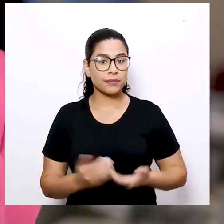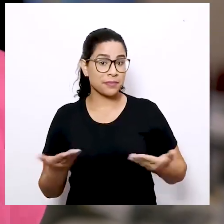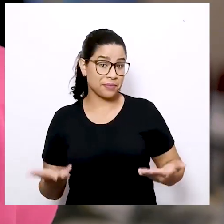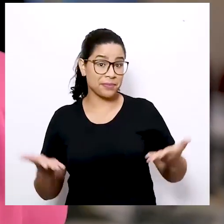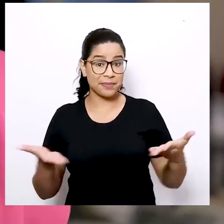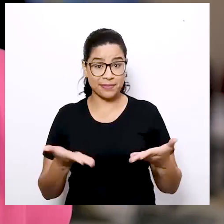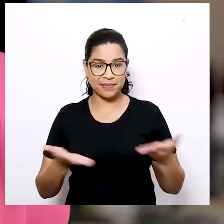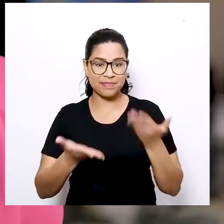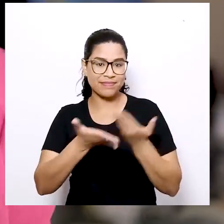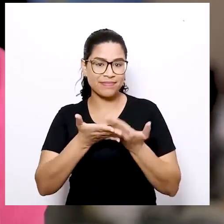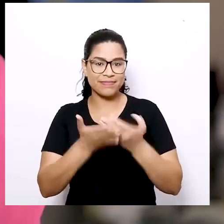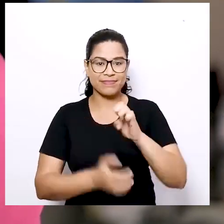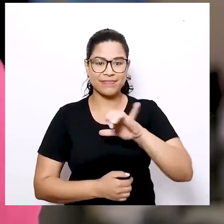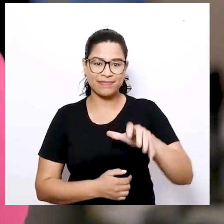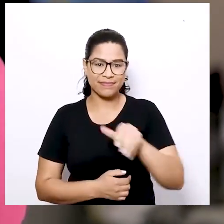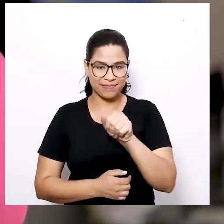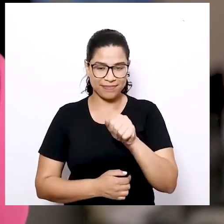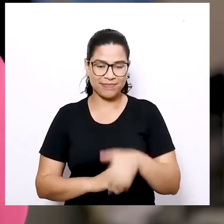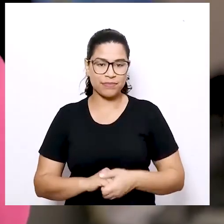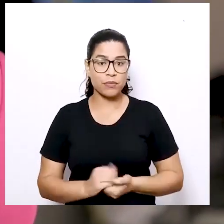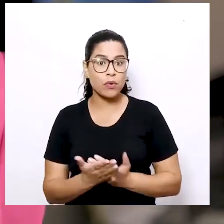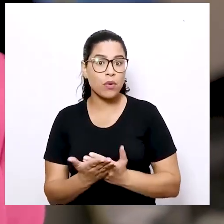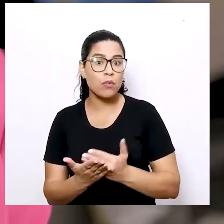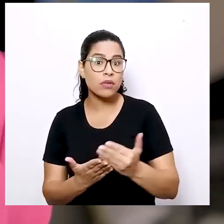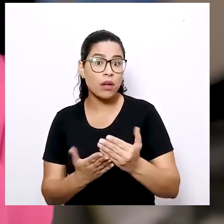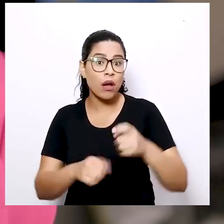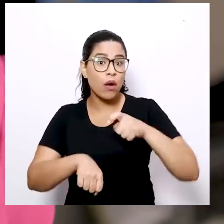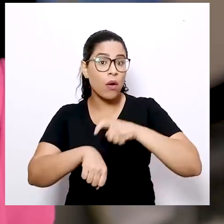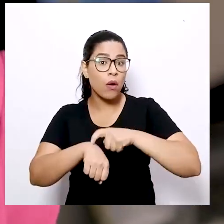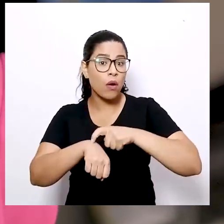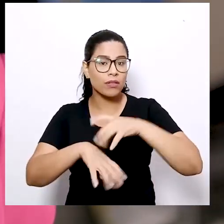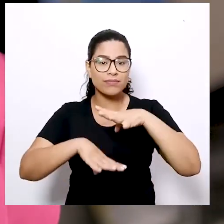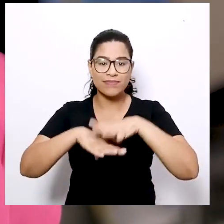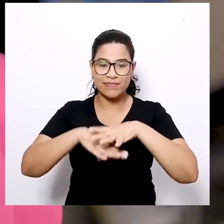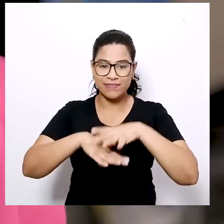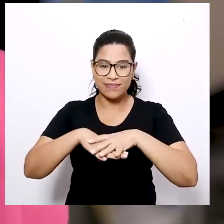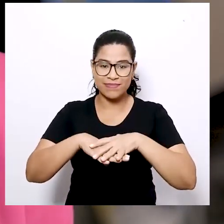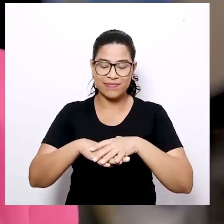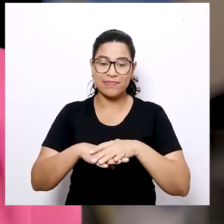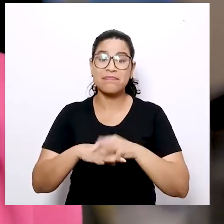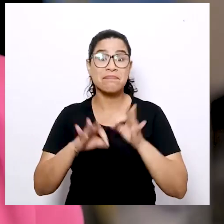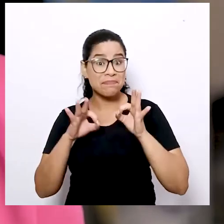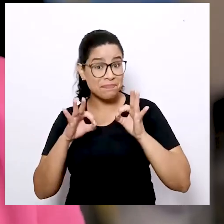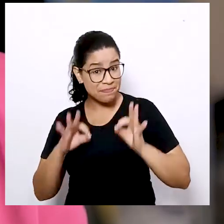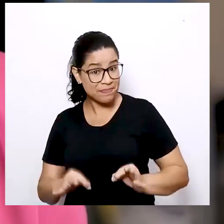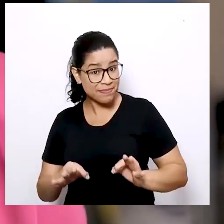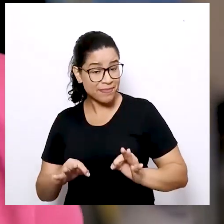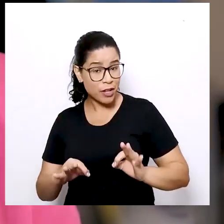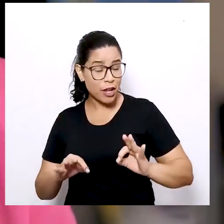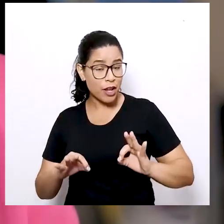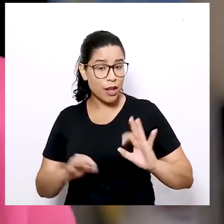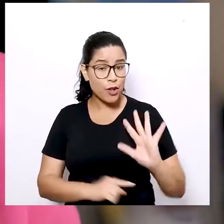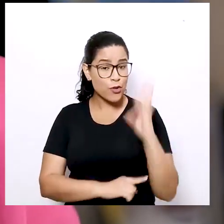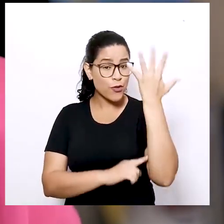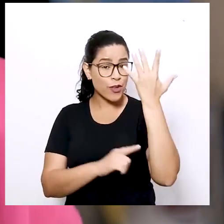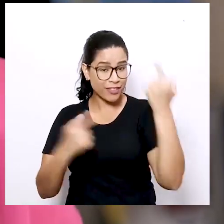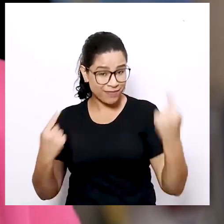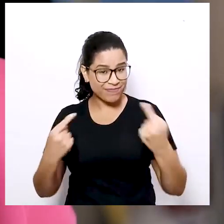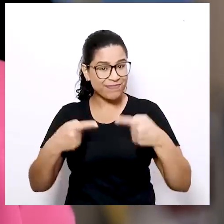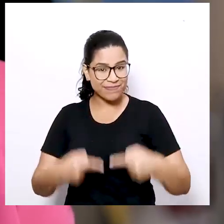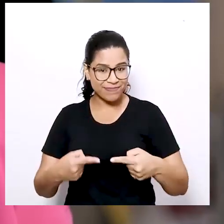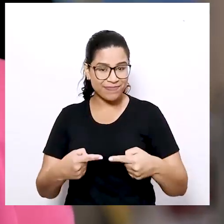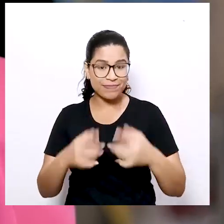Olha, mais uma aula da EJA chegando. E vamos começar com a hora da matemática. Estão preparados para a solução de novos